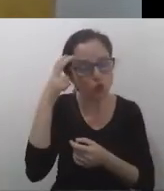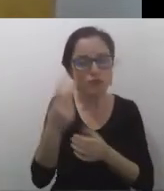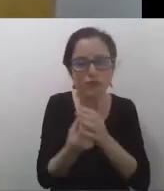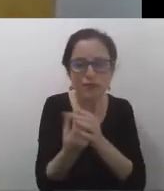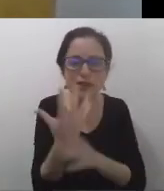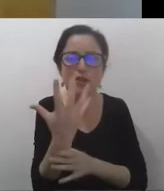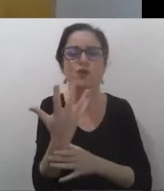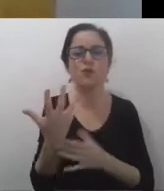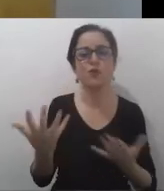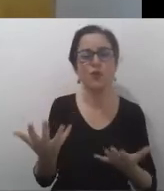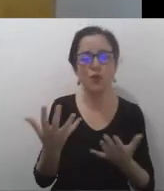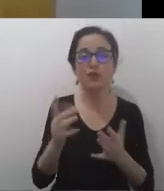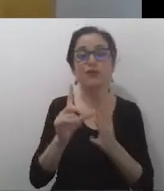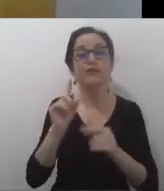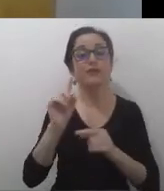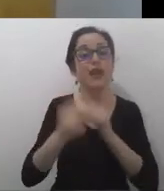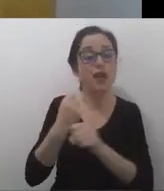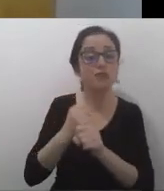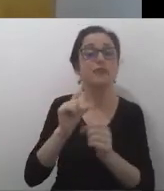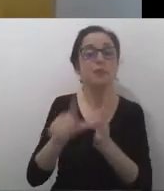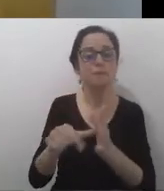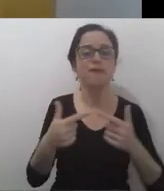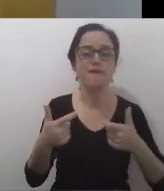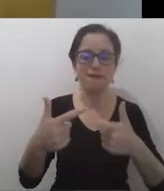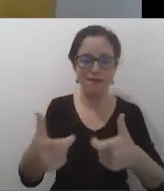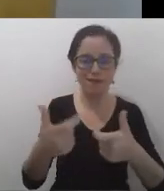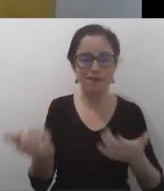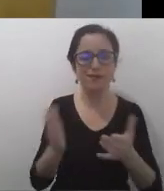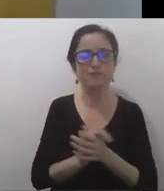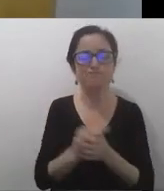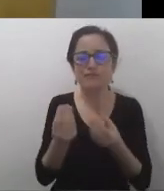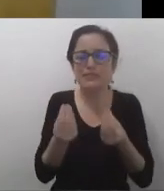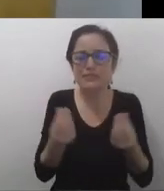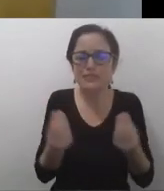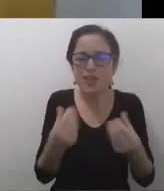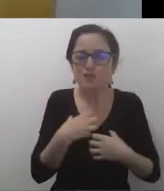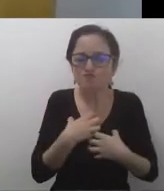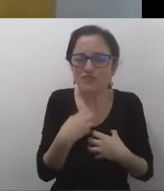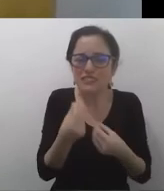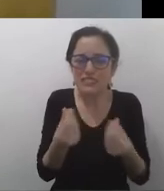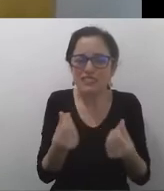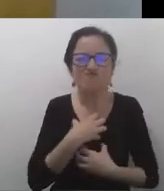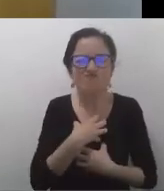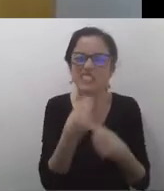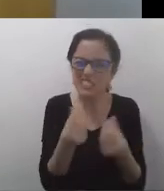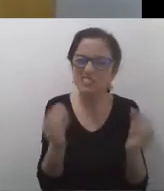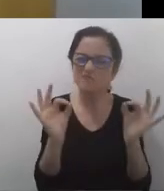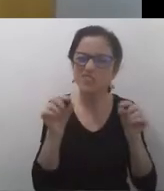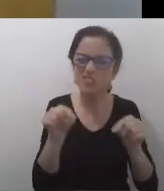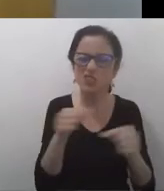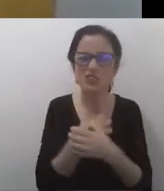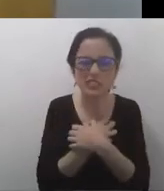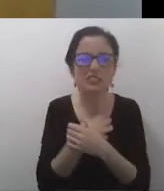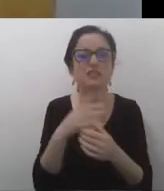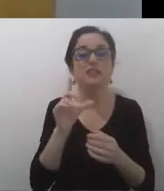cultura que estava se forjando nesses anos do pós-guerra e que a sensação, isso é uma